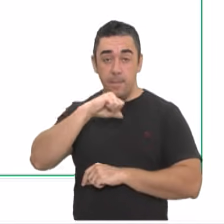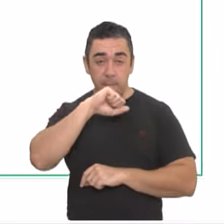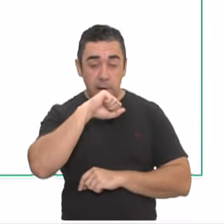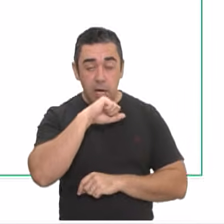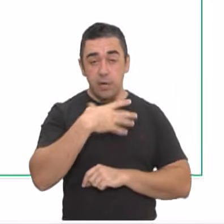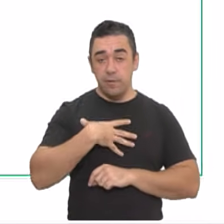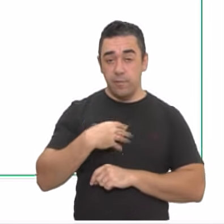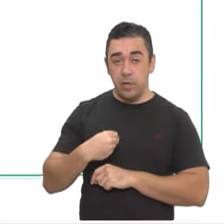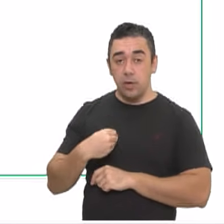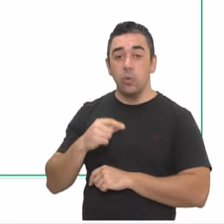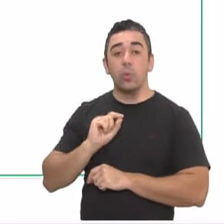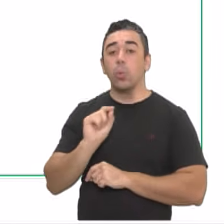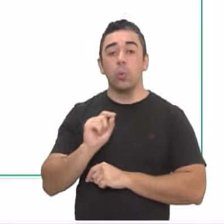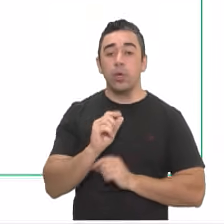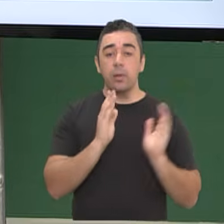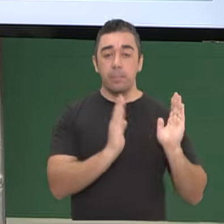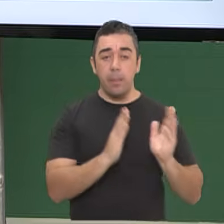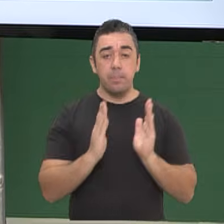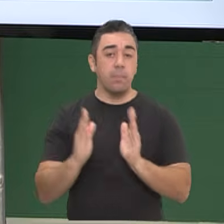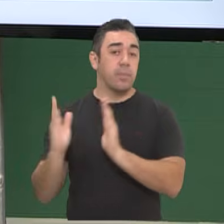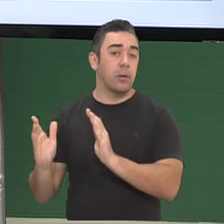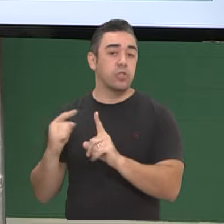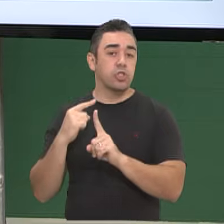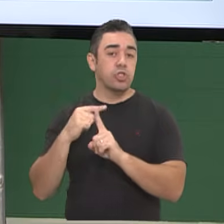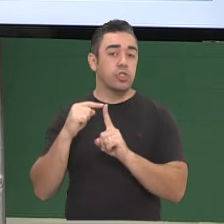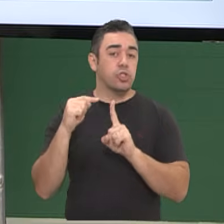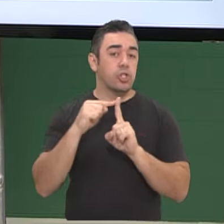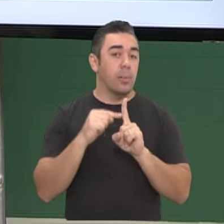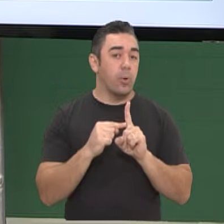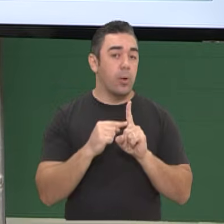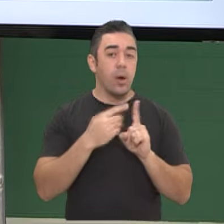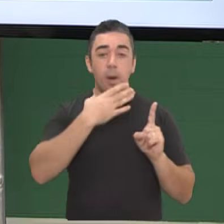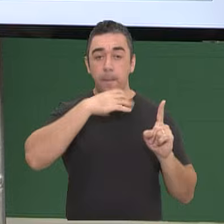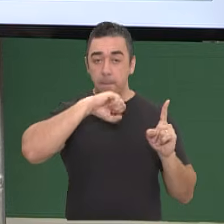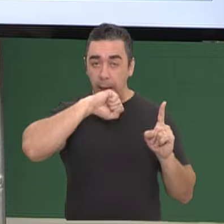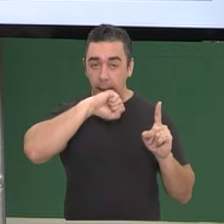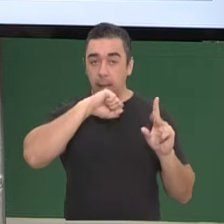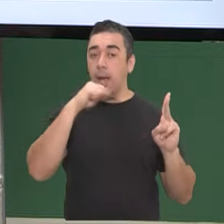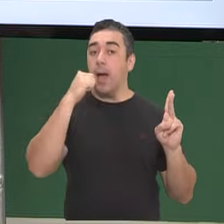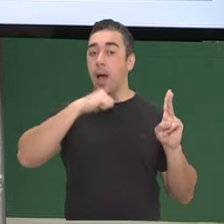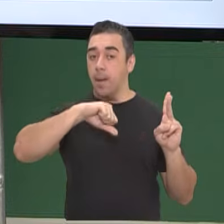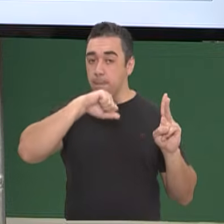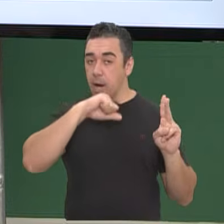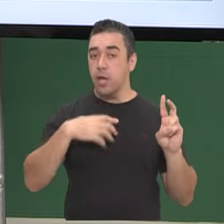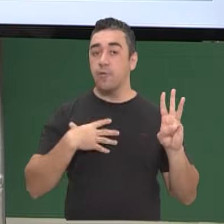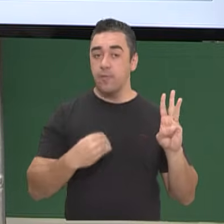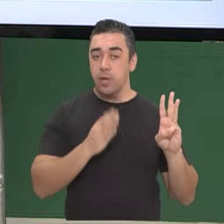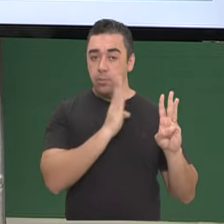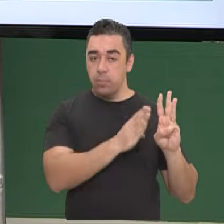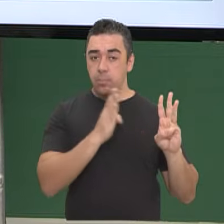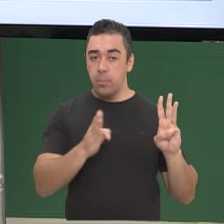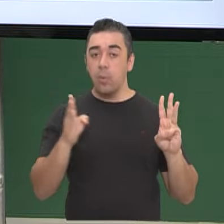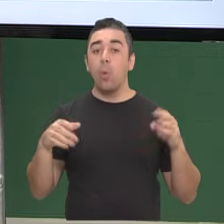tenham respectivamente os tipos sanguíneos. Então, qual que vai ser o tipo sanguíneo? Do pai, da mãe e do filho, nessa ordem.